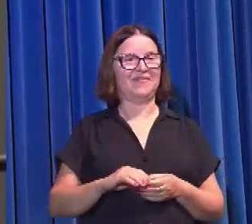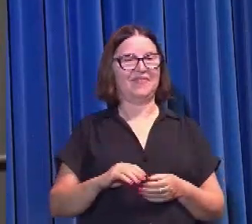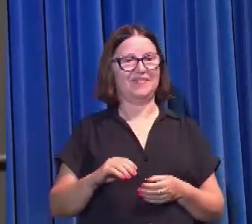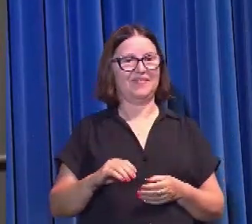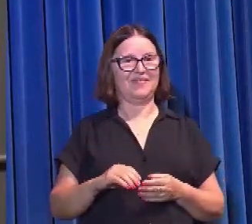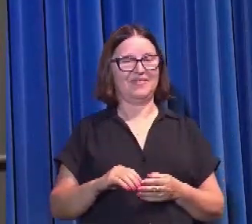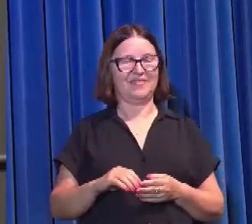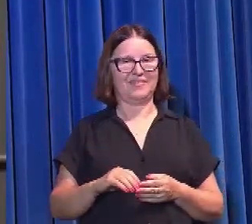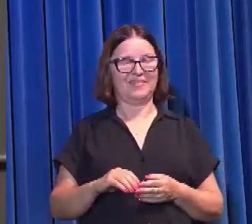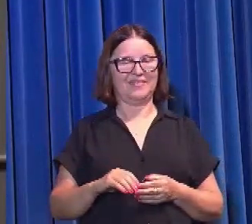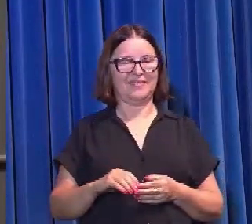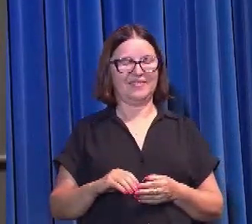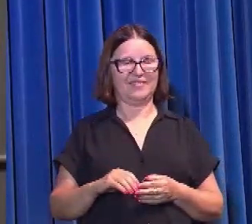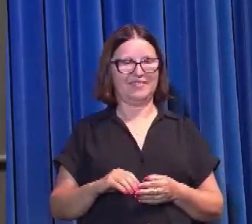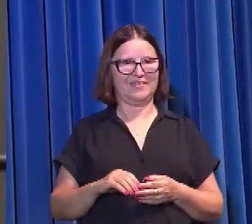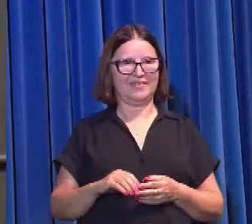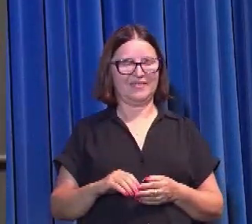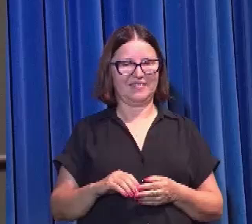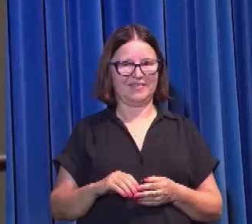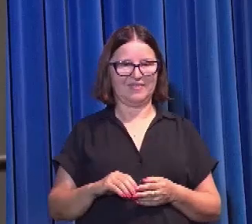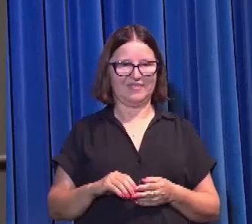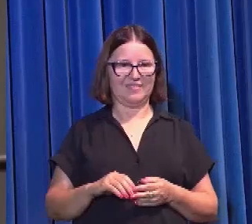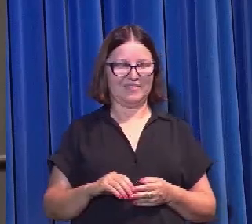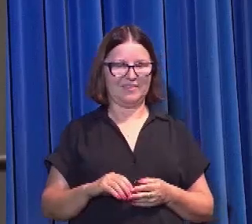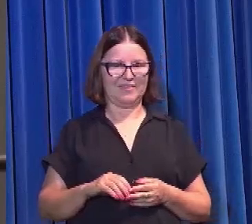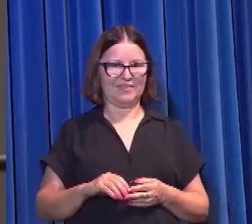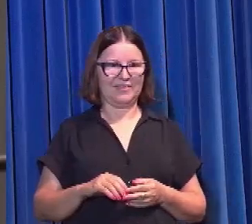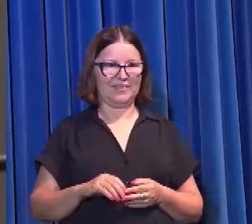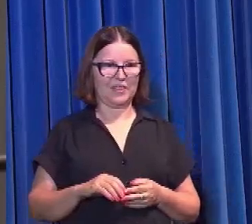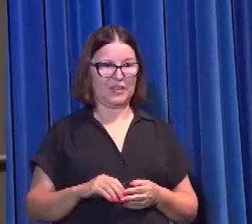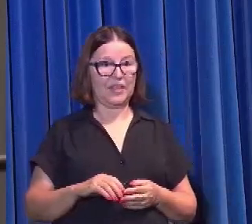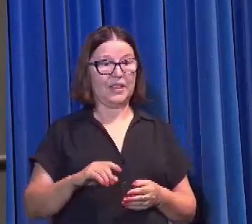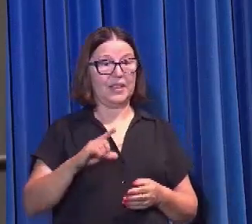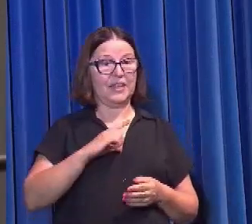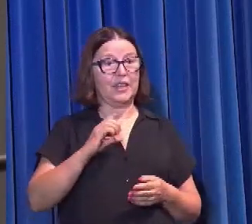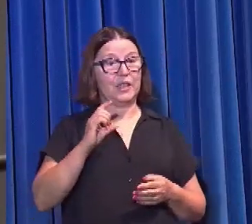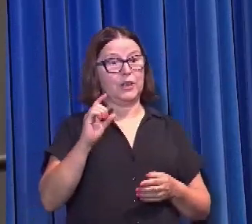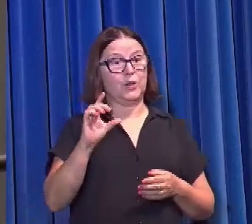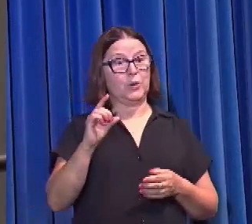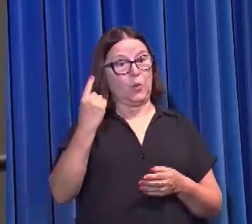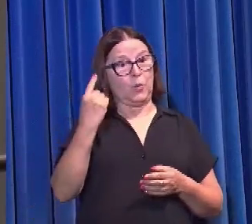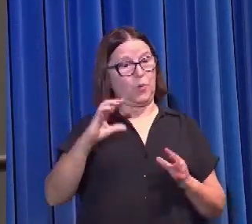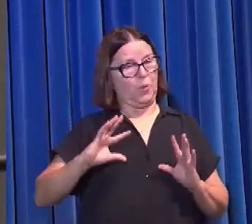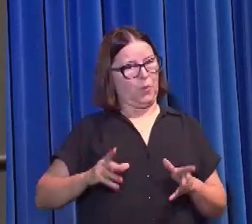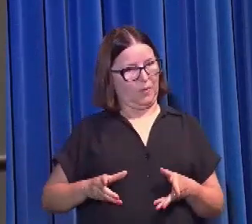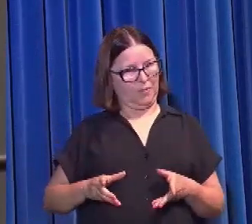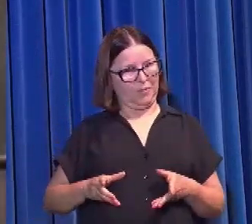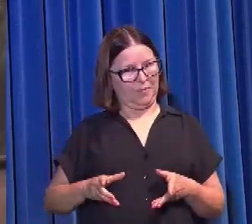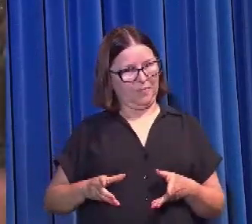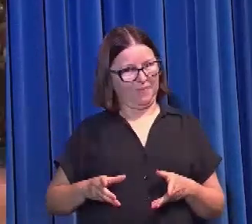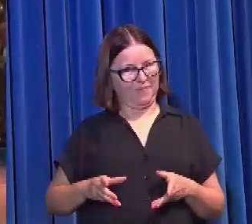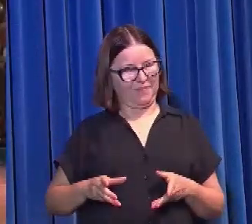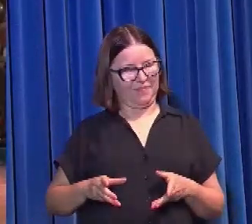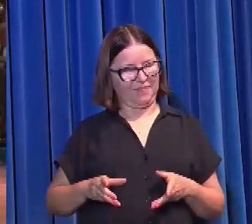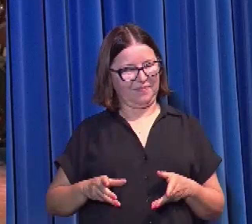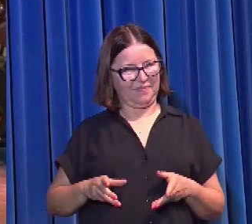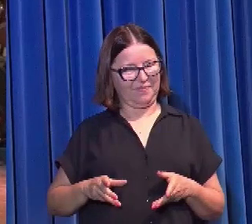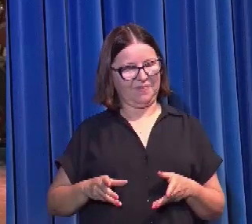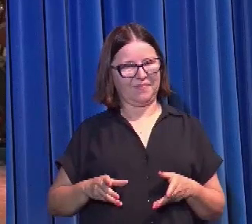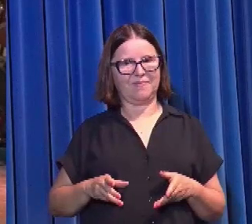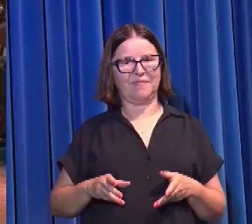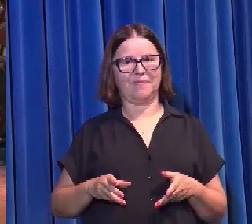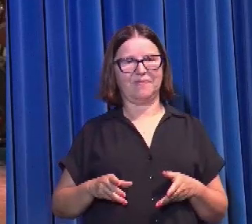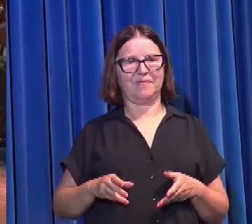um vai aparecer 7 vezes nesses 3 versículos. Há somente um corpo. Um corpo.